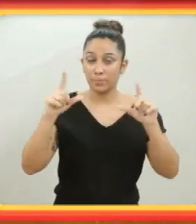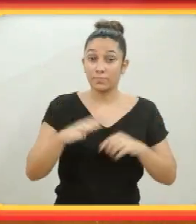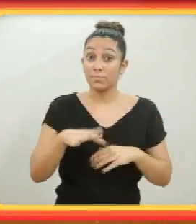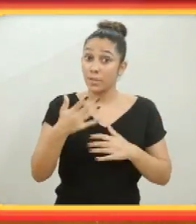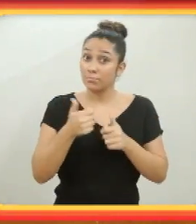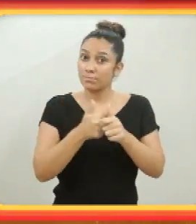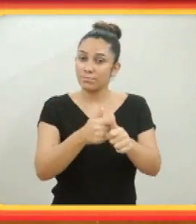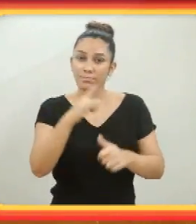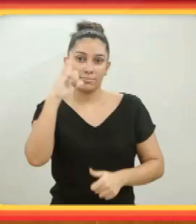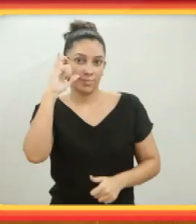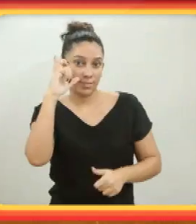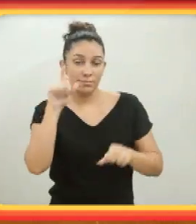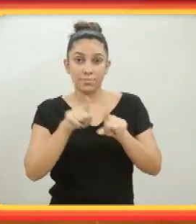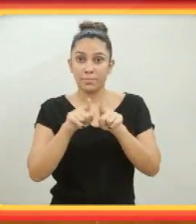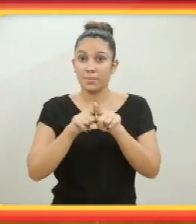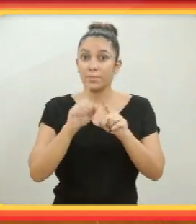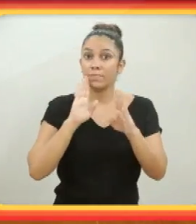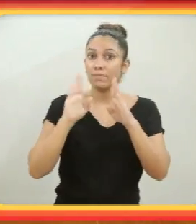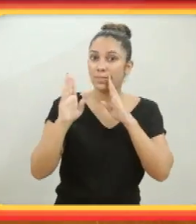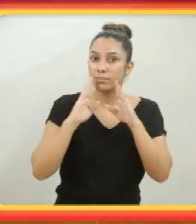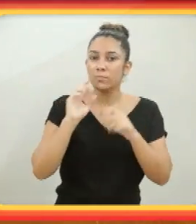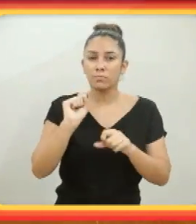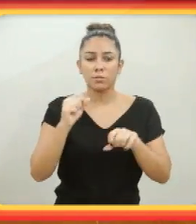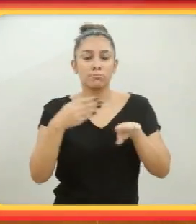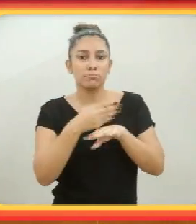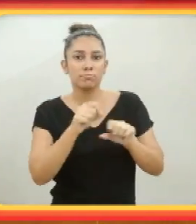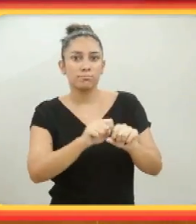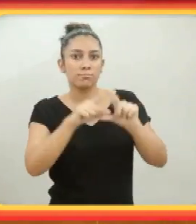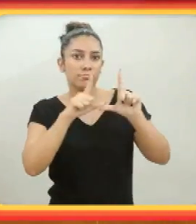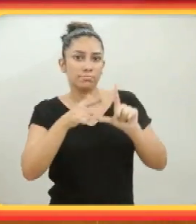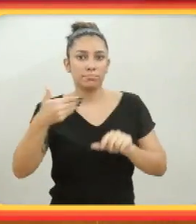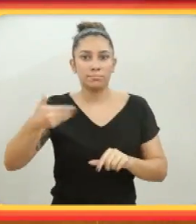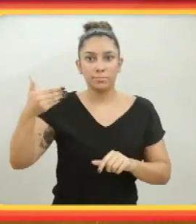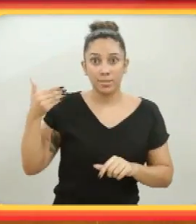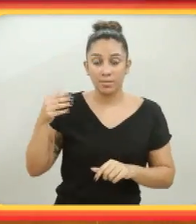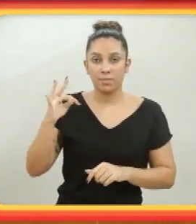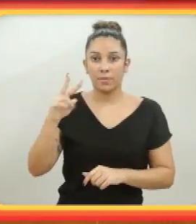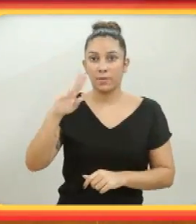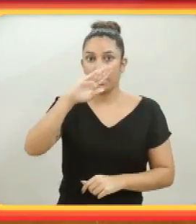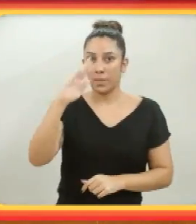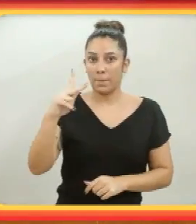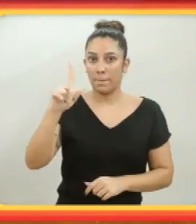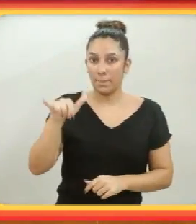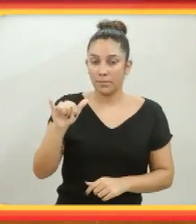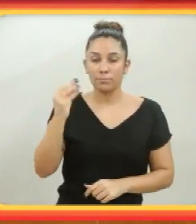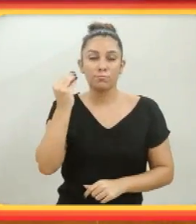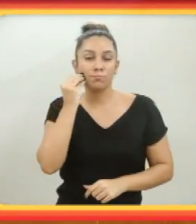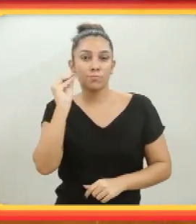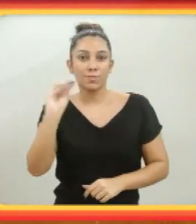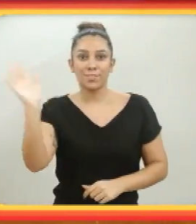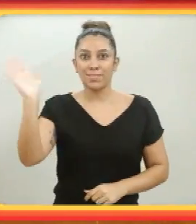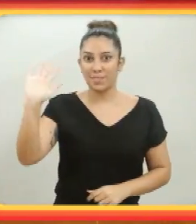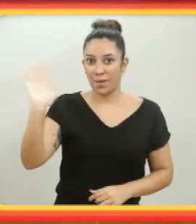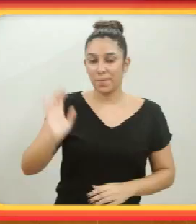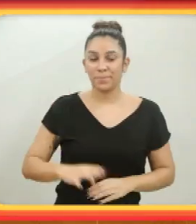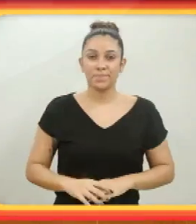de tudo o que acontece no programa? Segue a gente no Instagram e no Facebook. Você também pode acessar